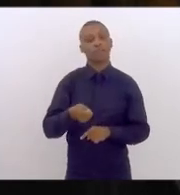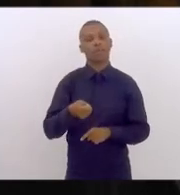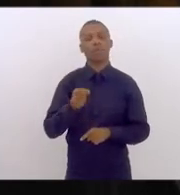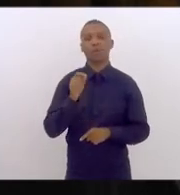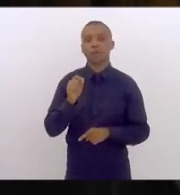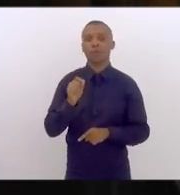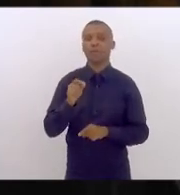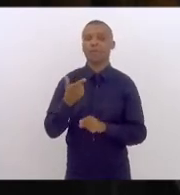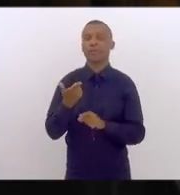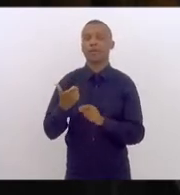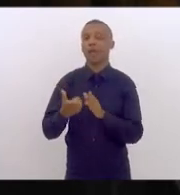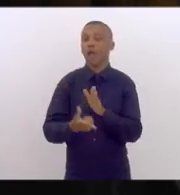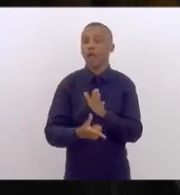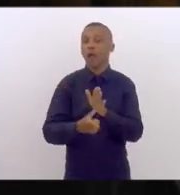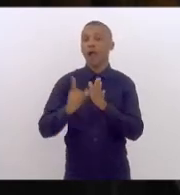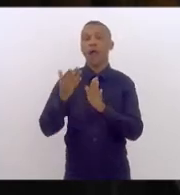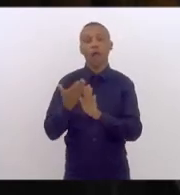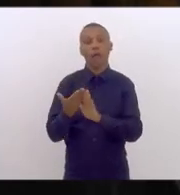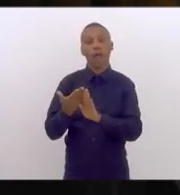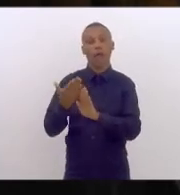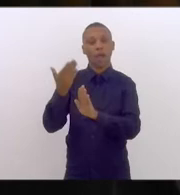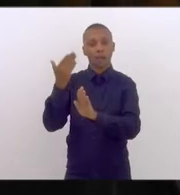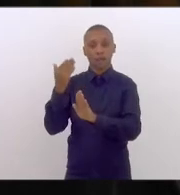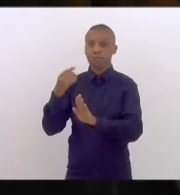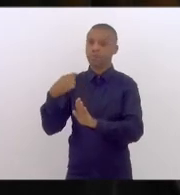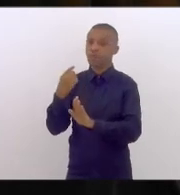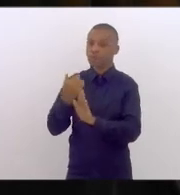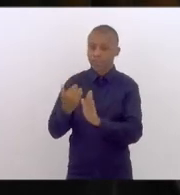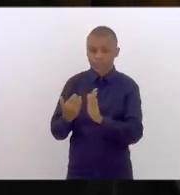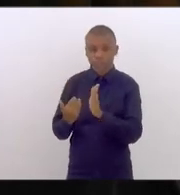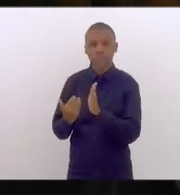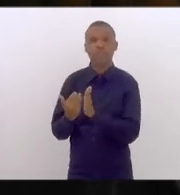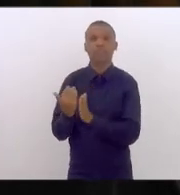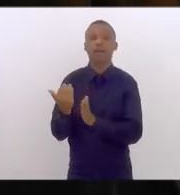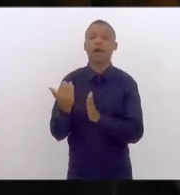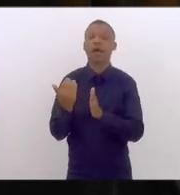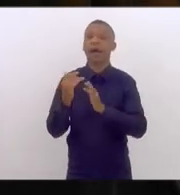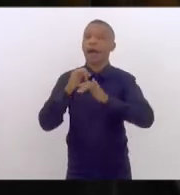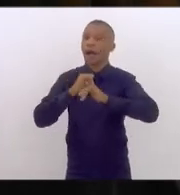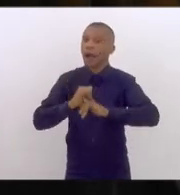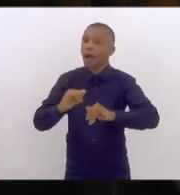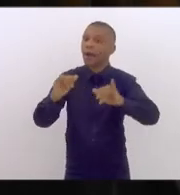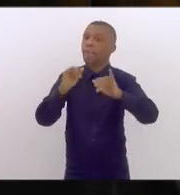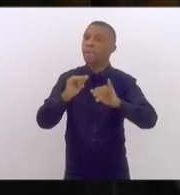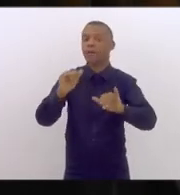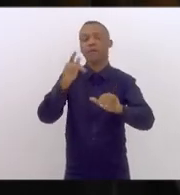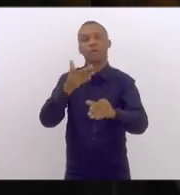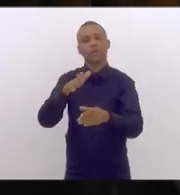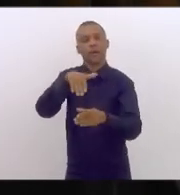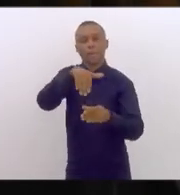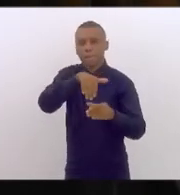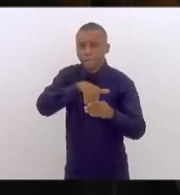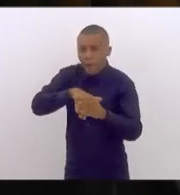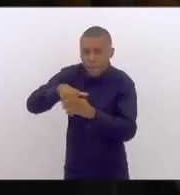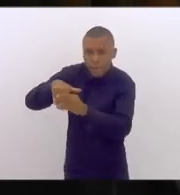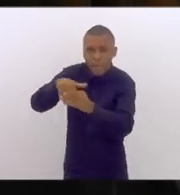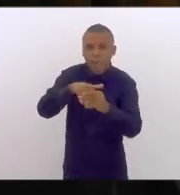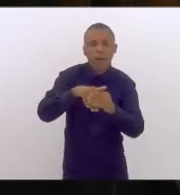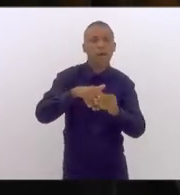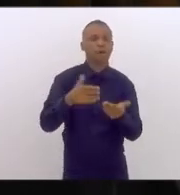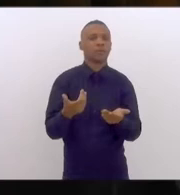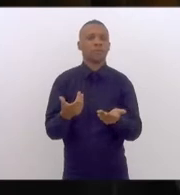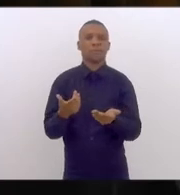que antes de iniciar a campanha eleitoral que se